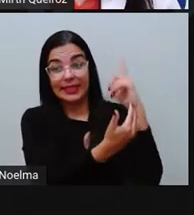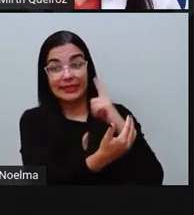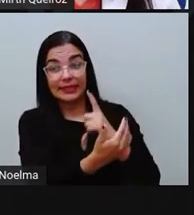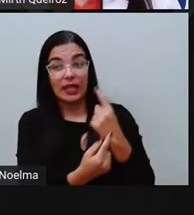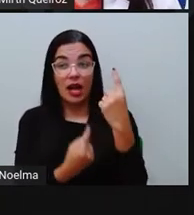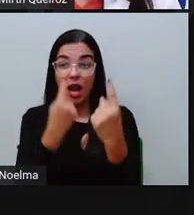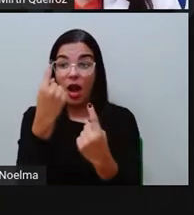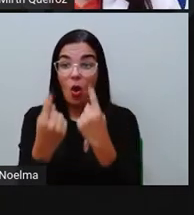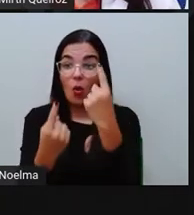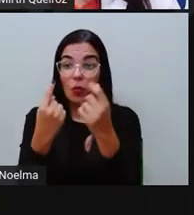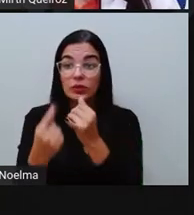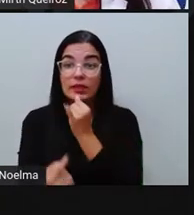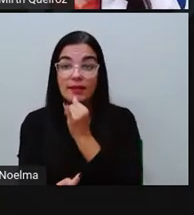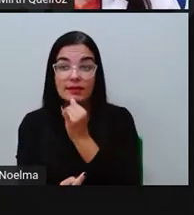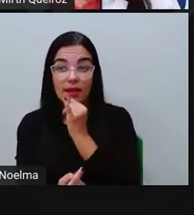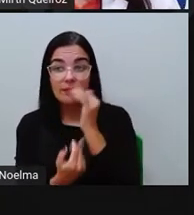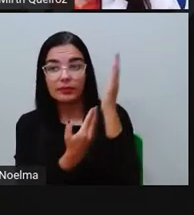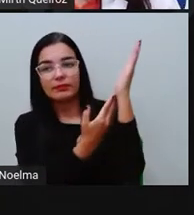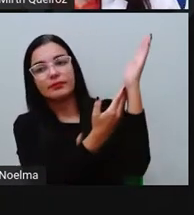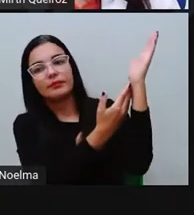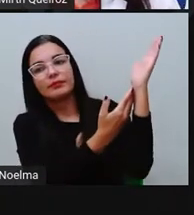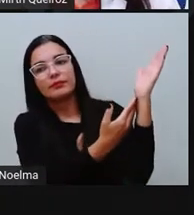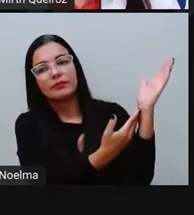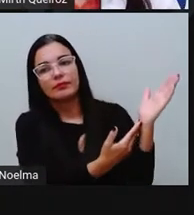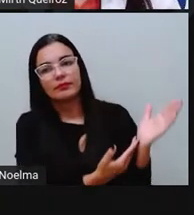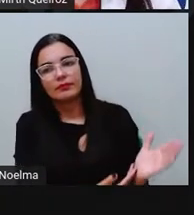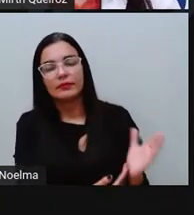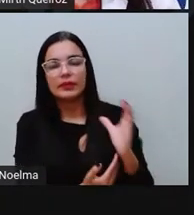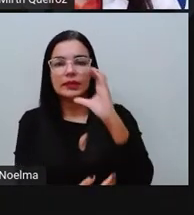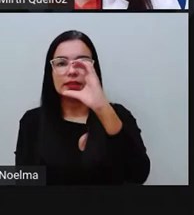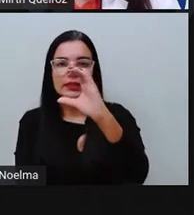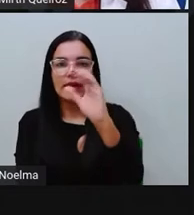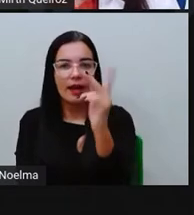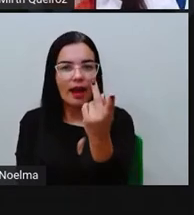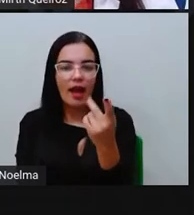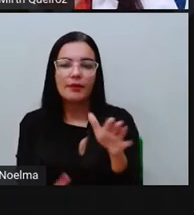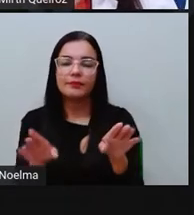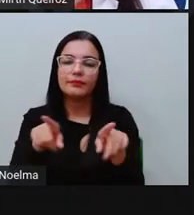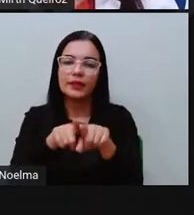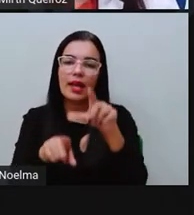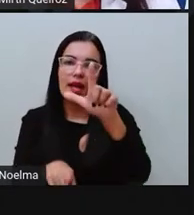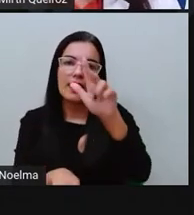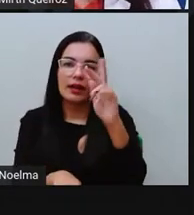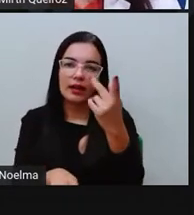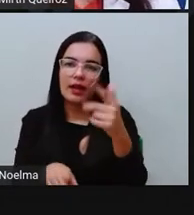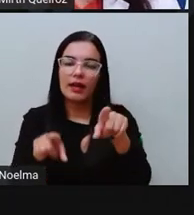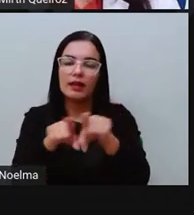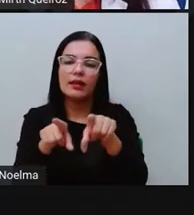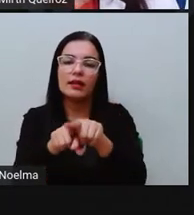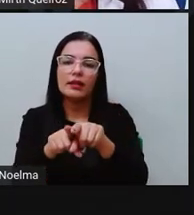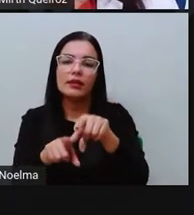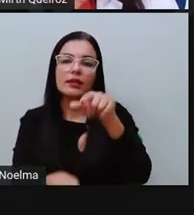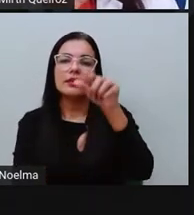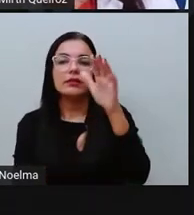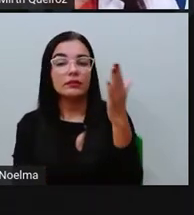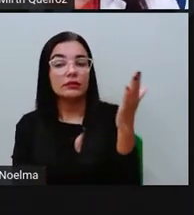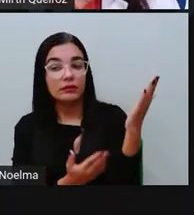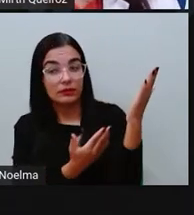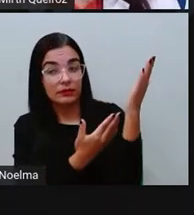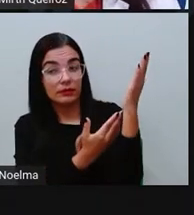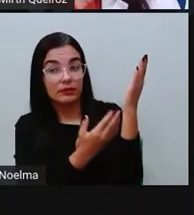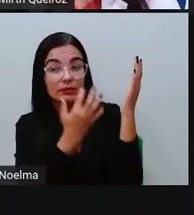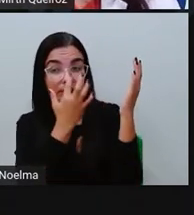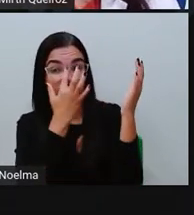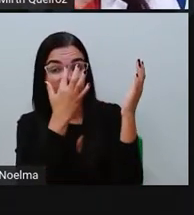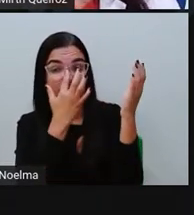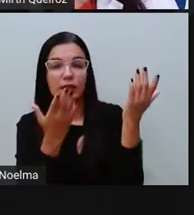exemplos do uso dos dígrafos, CH, LH, nós temos aí o QU, GU, SS, por que